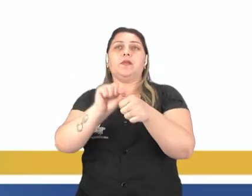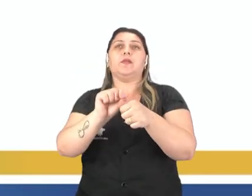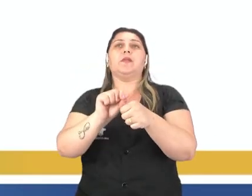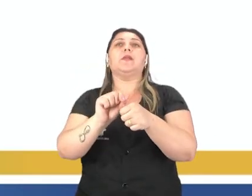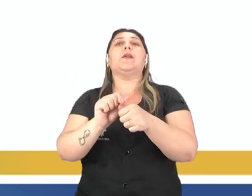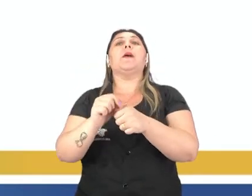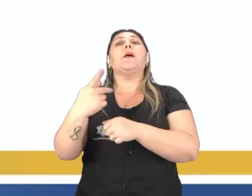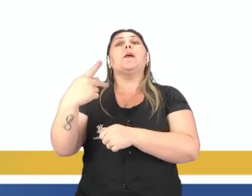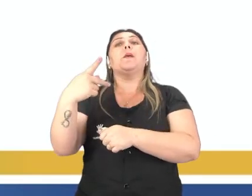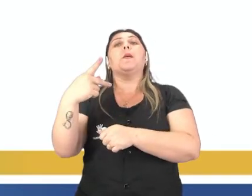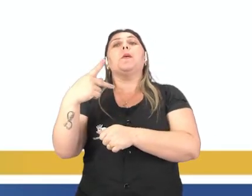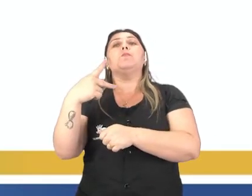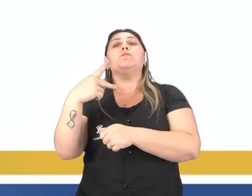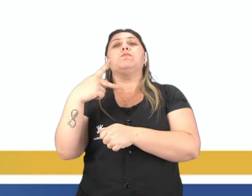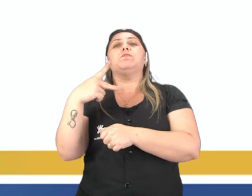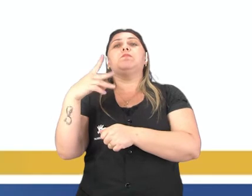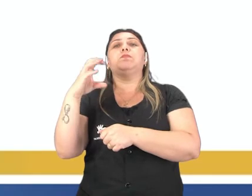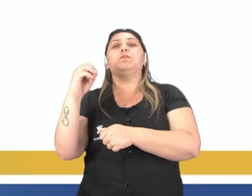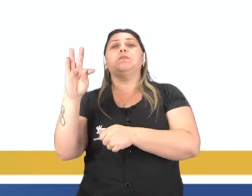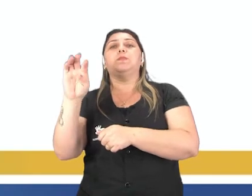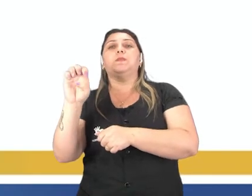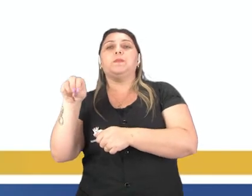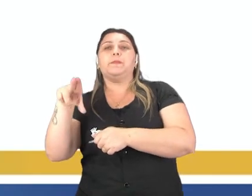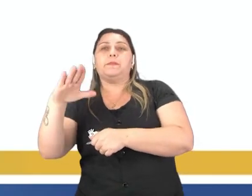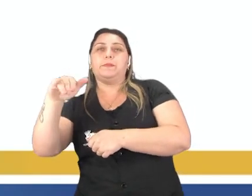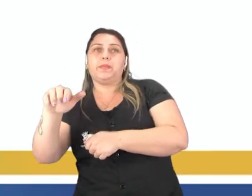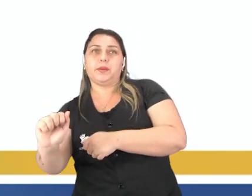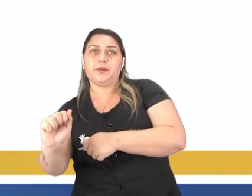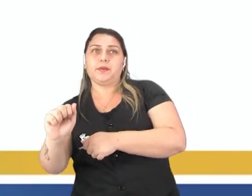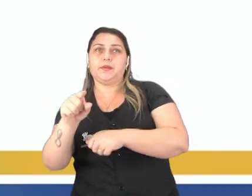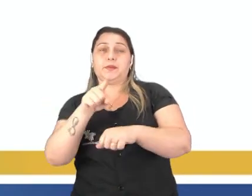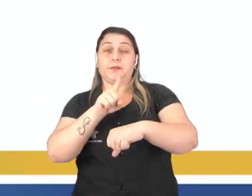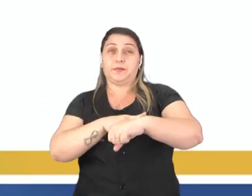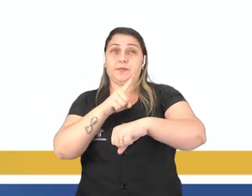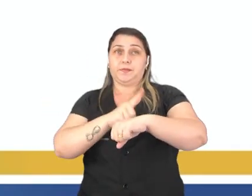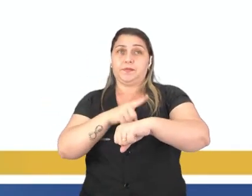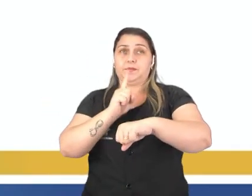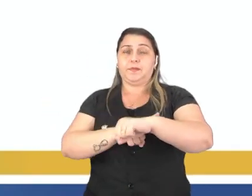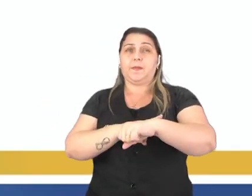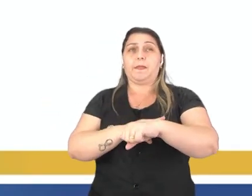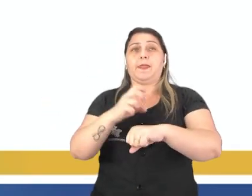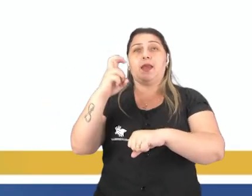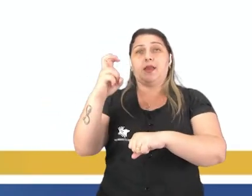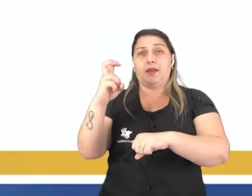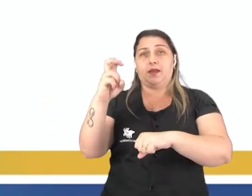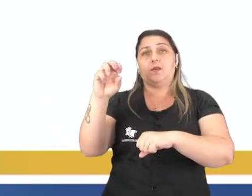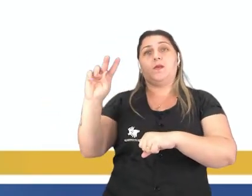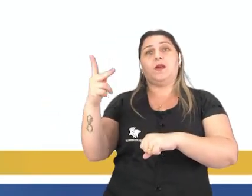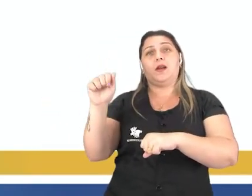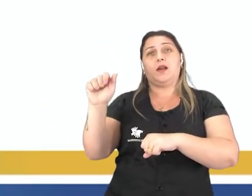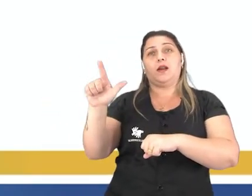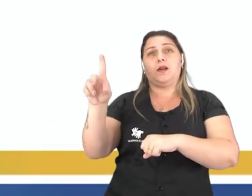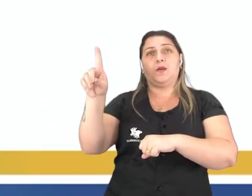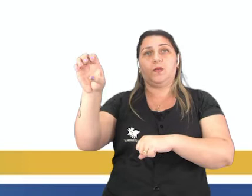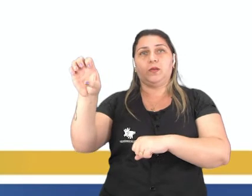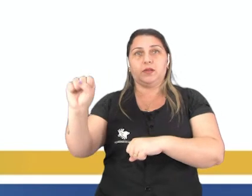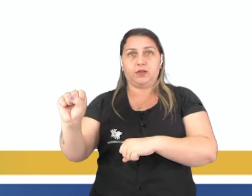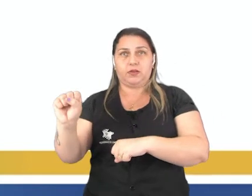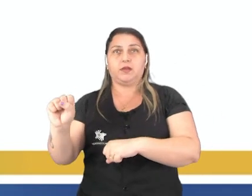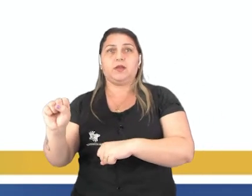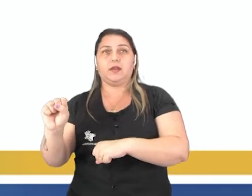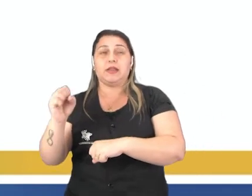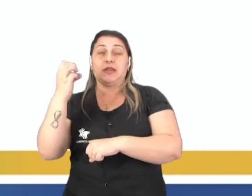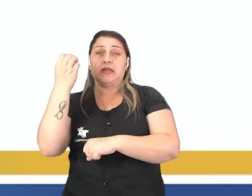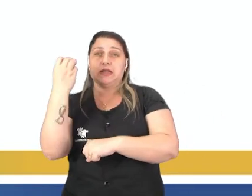em potência. Duração do combate, né? Cada combate tem a duração de 5 rounds e cada round